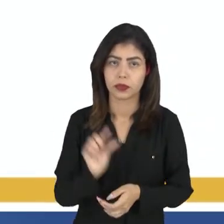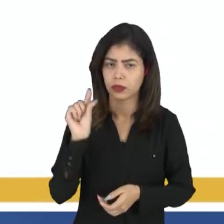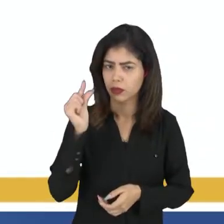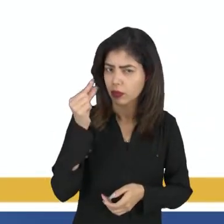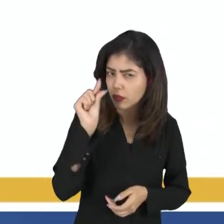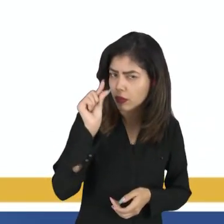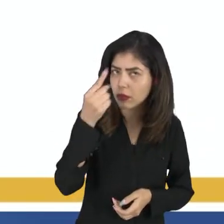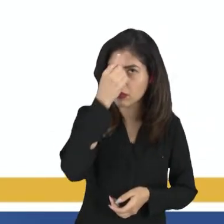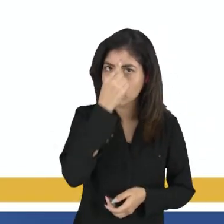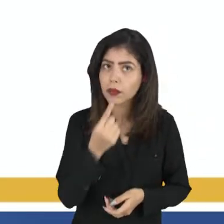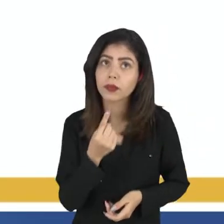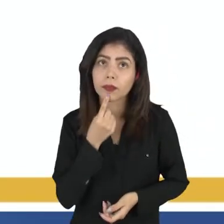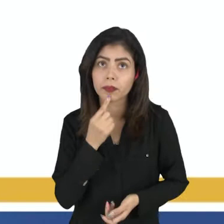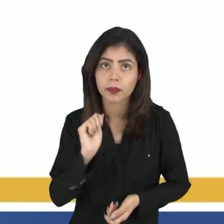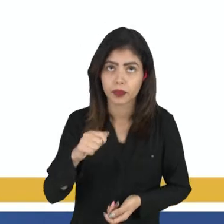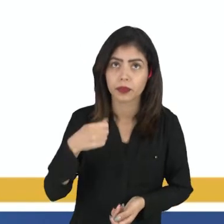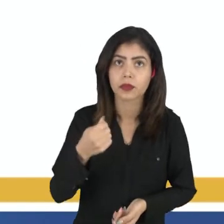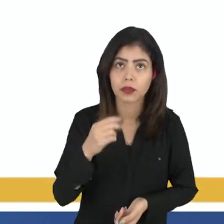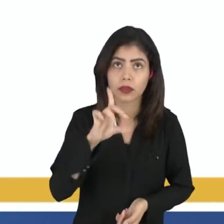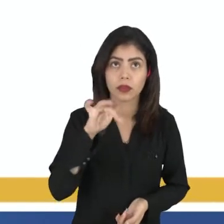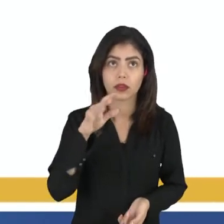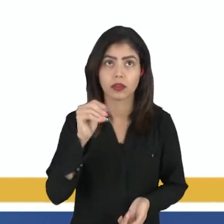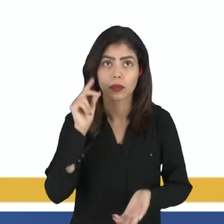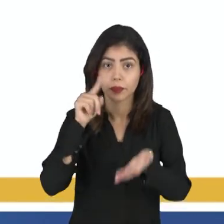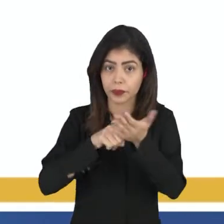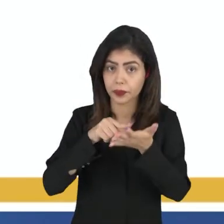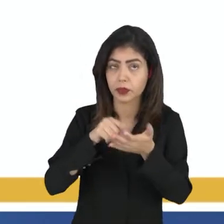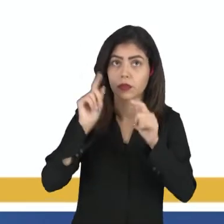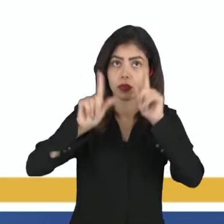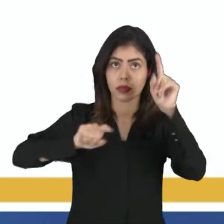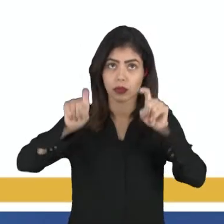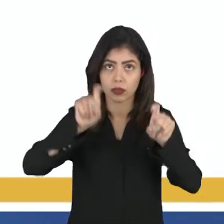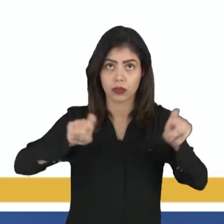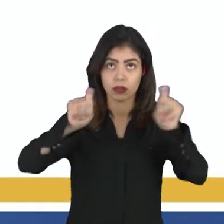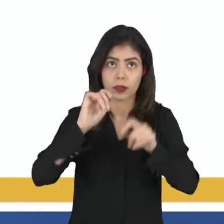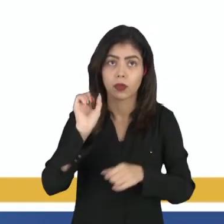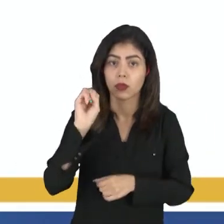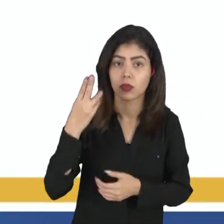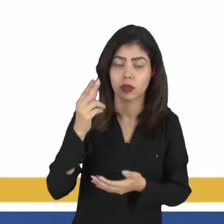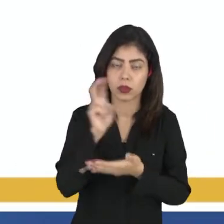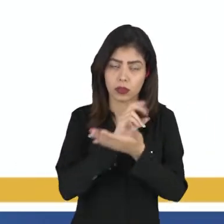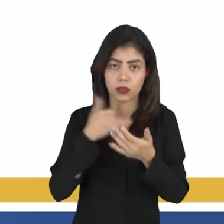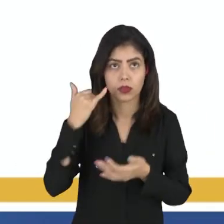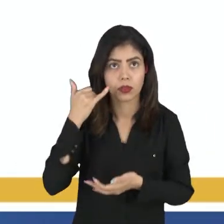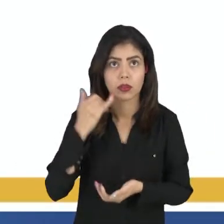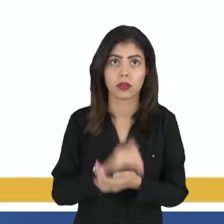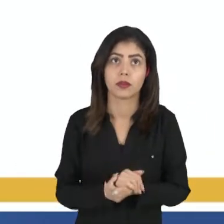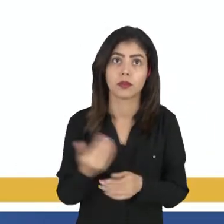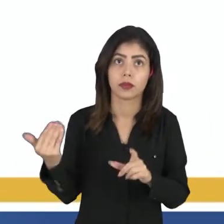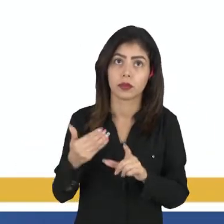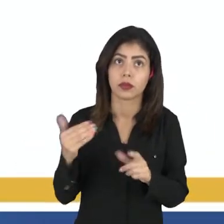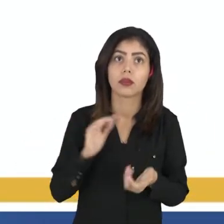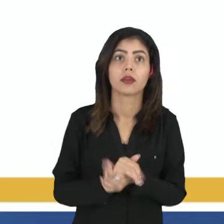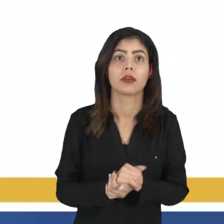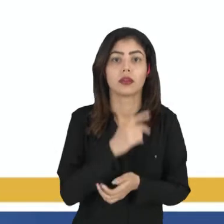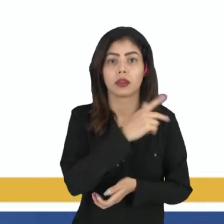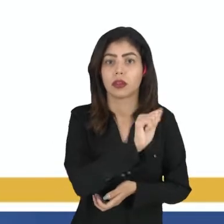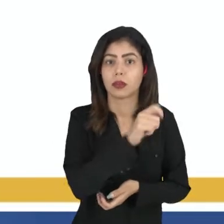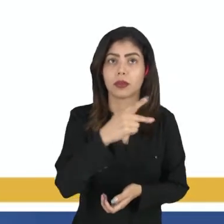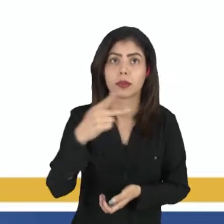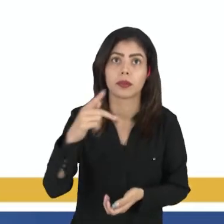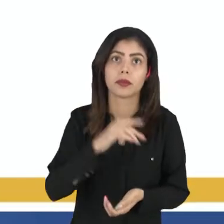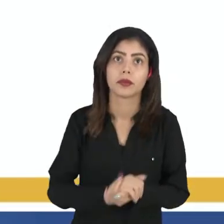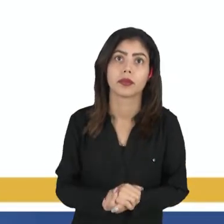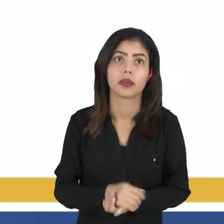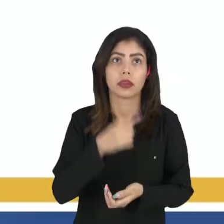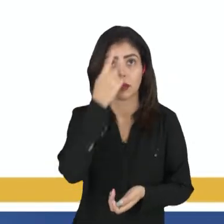Os ícones são pequenas imagens ou símbolos clicadas em uma tela de computador ou de celular para acessar programas e aplicativos.